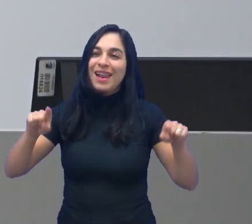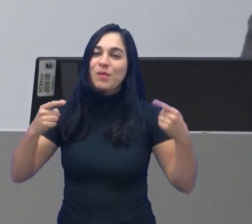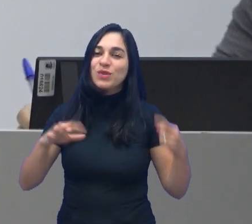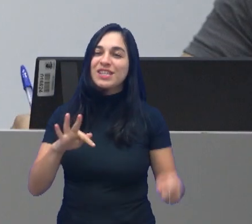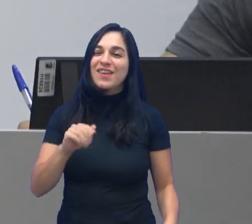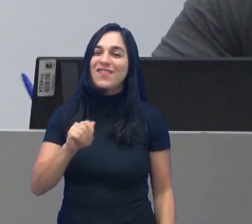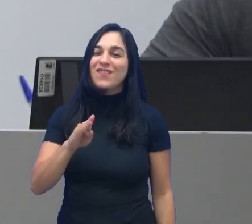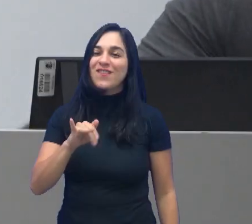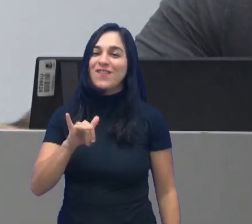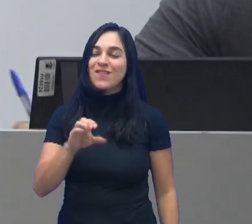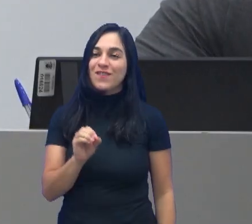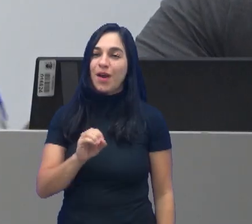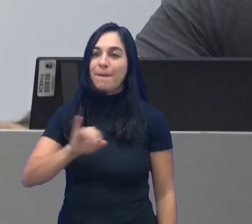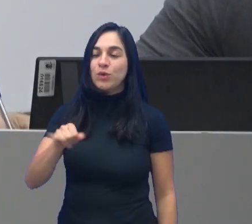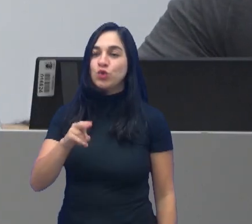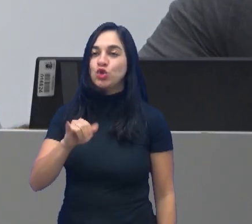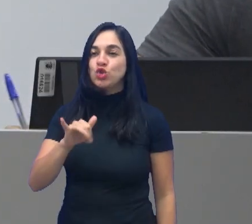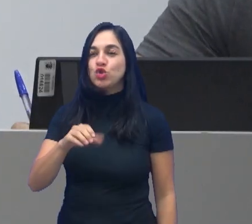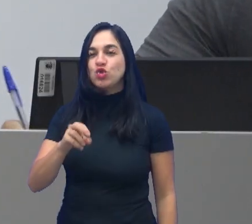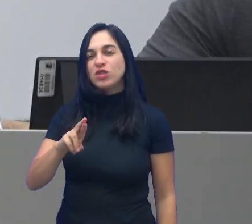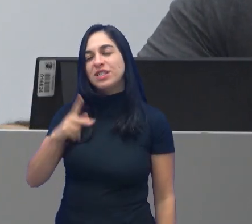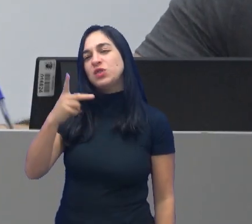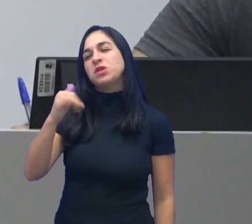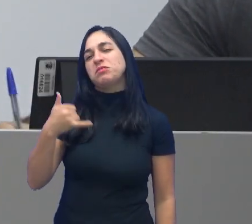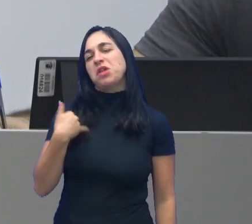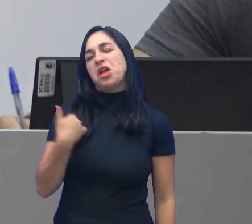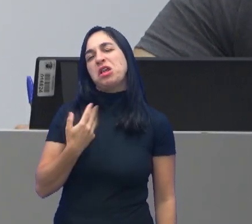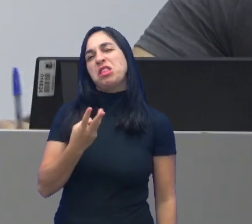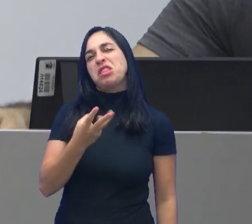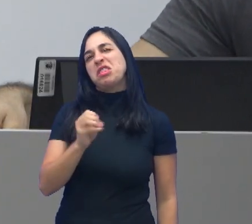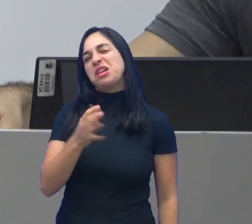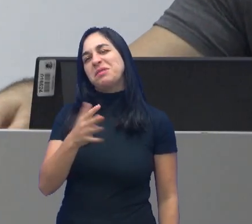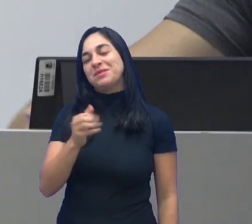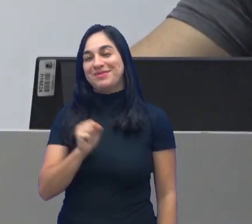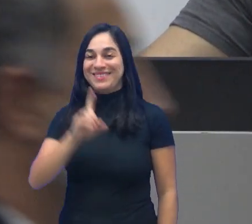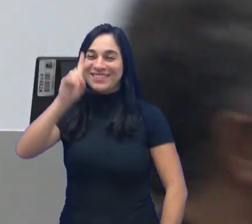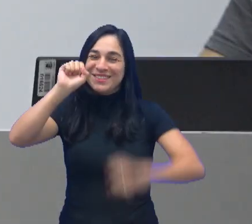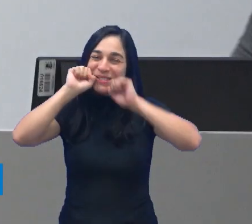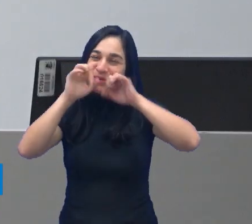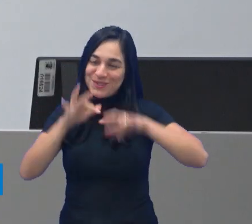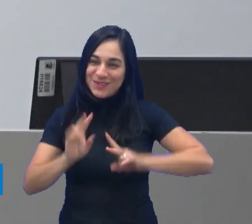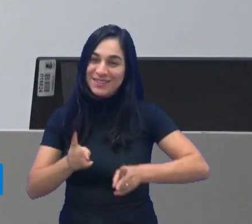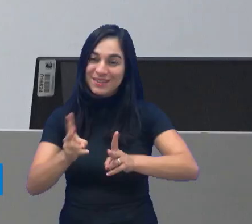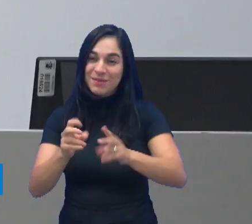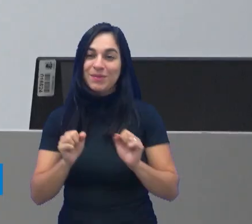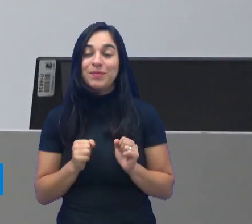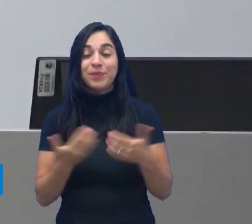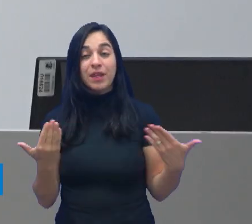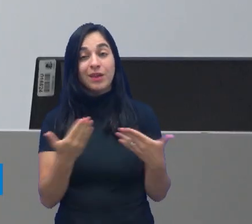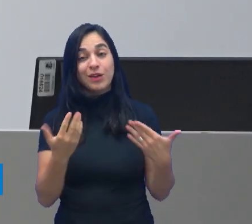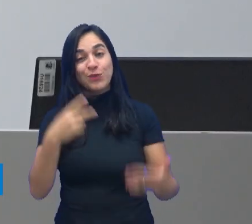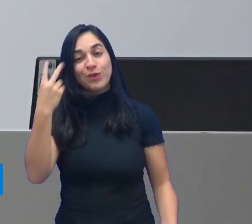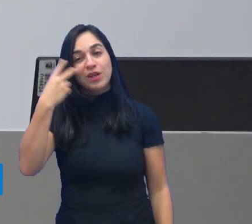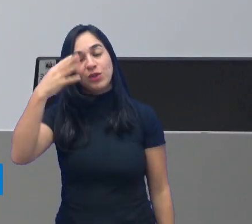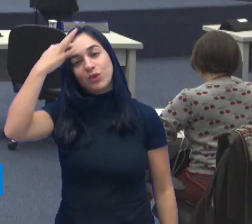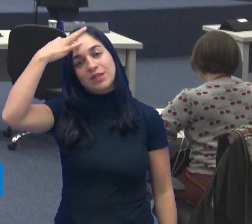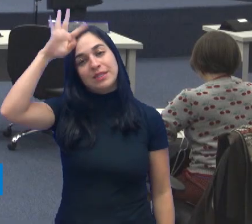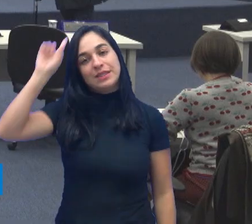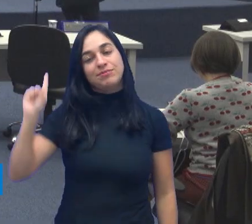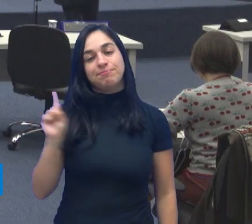Pelos seus 30 e poucos anos. Parabéns, Érica. Deus sempre abençoe você. Com a palavra, o vereador Sena.